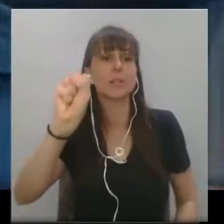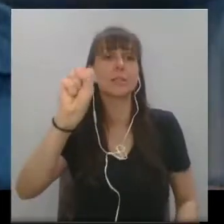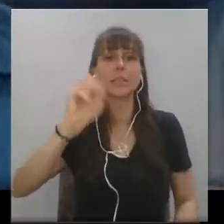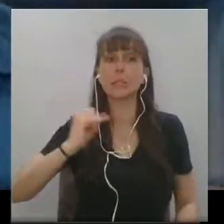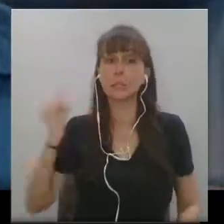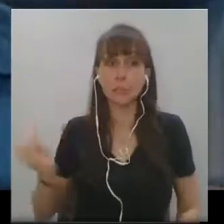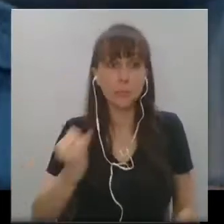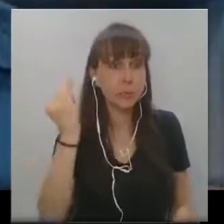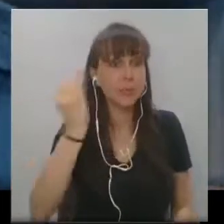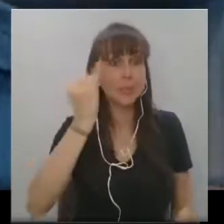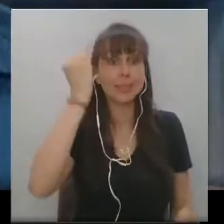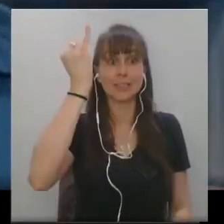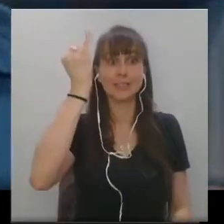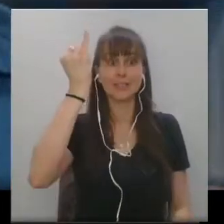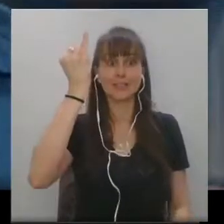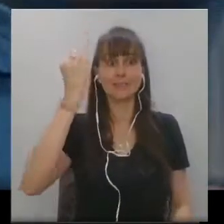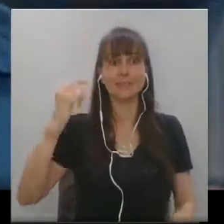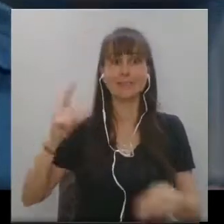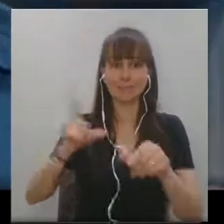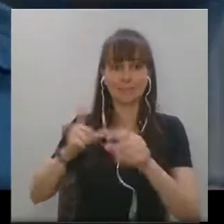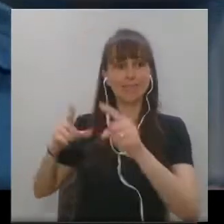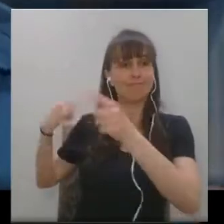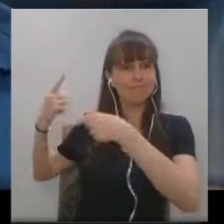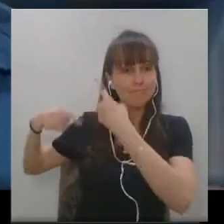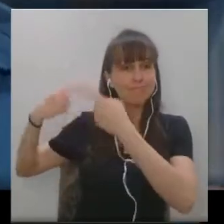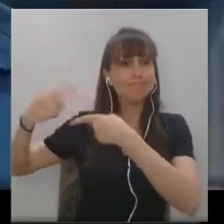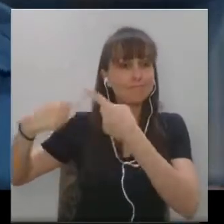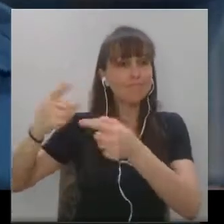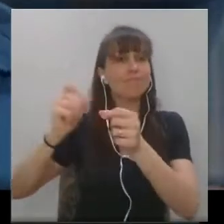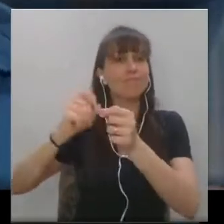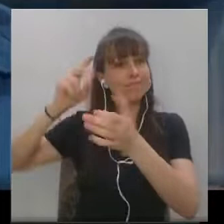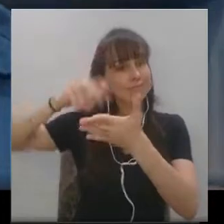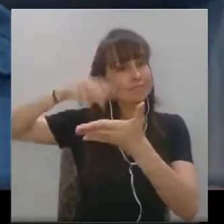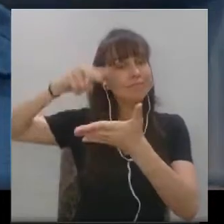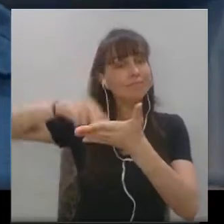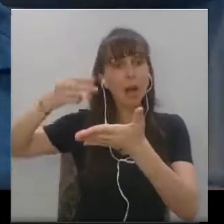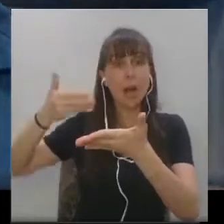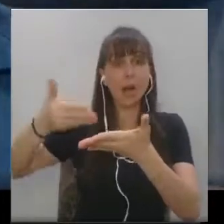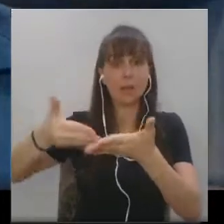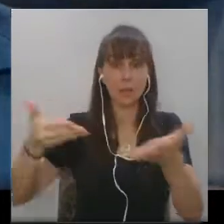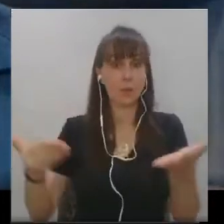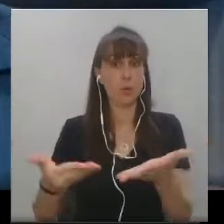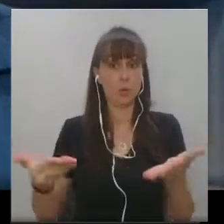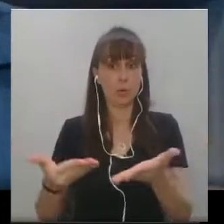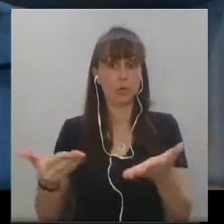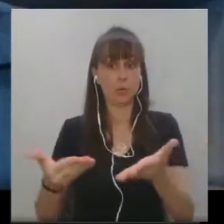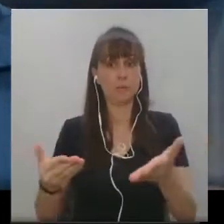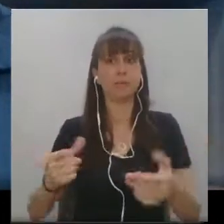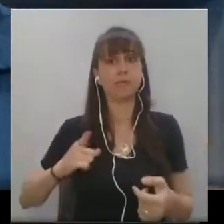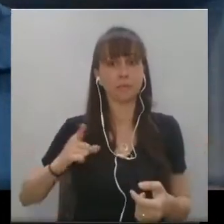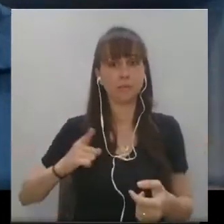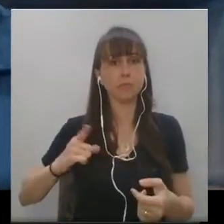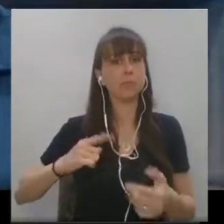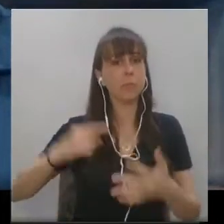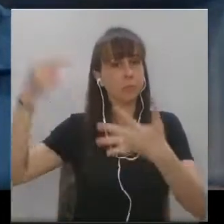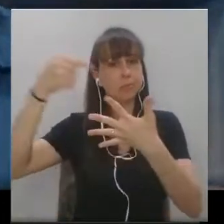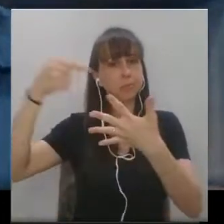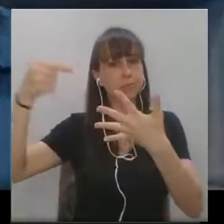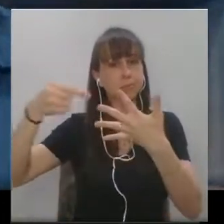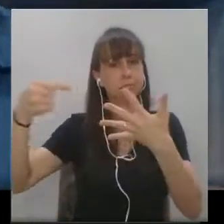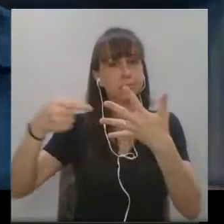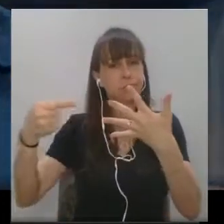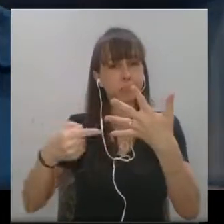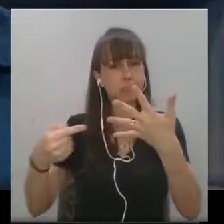foi se definindo isso com o passar do tempo até chegar hoje. Então, existem várias listas, da Universidade de Harvard,